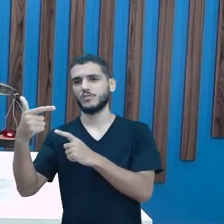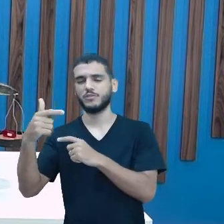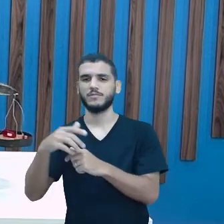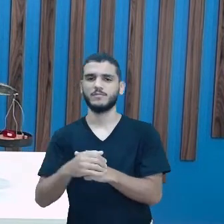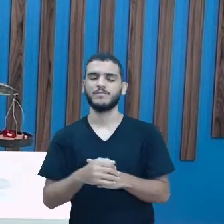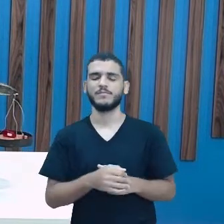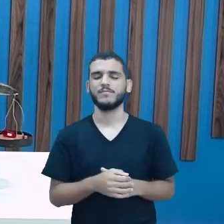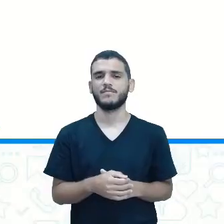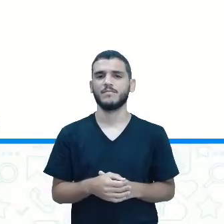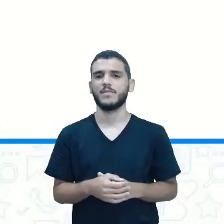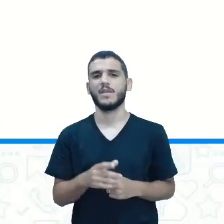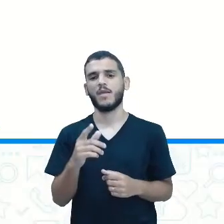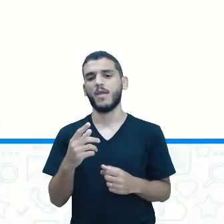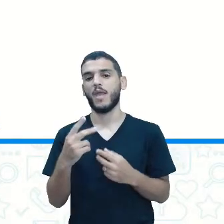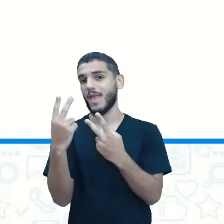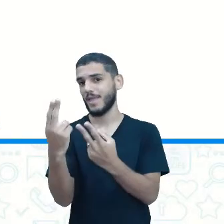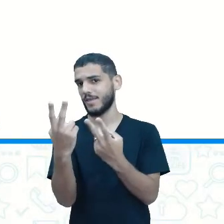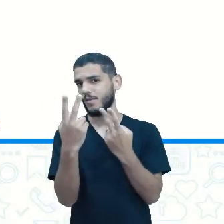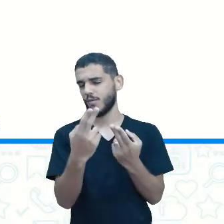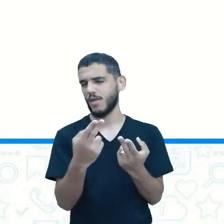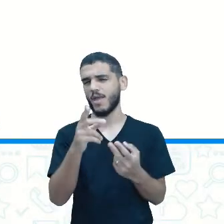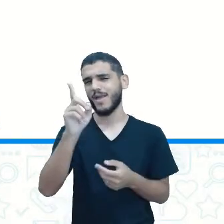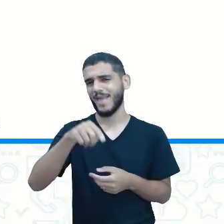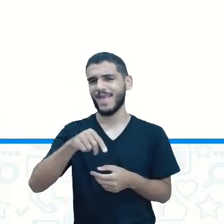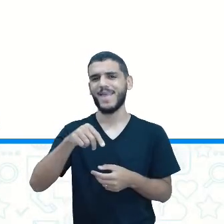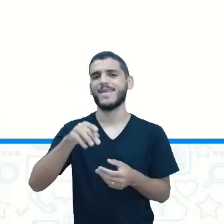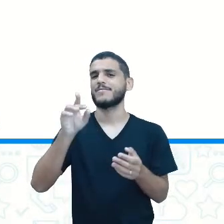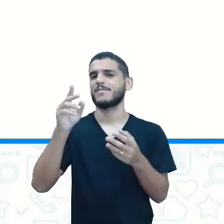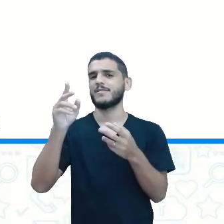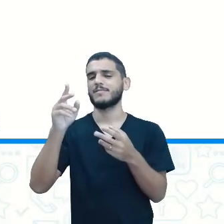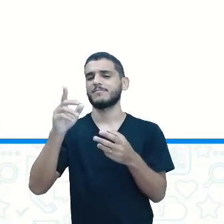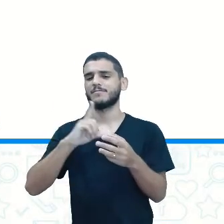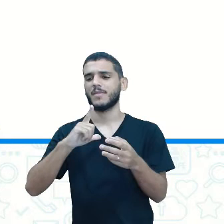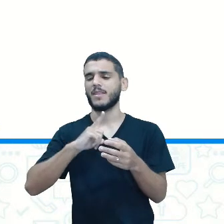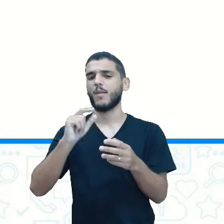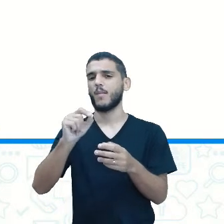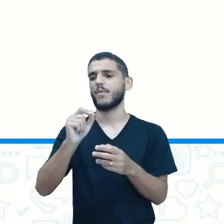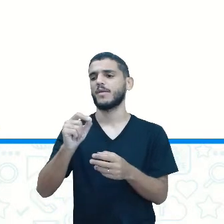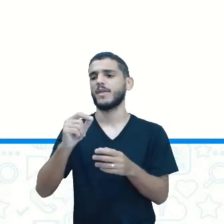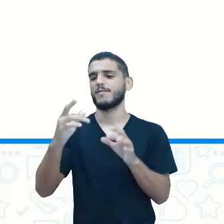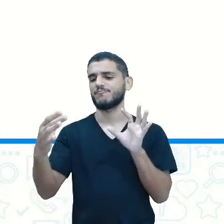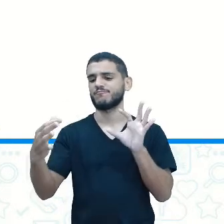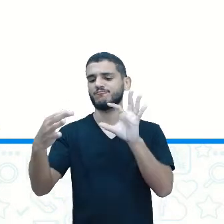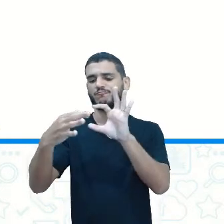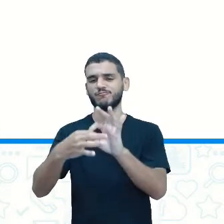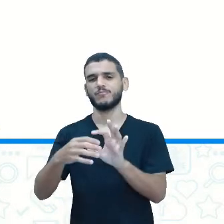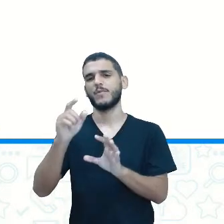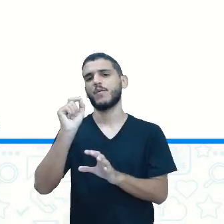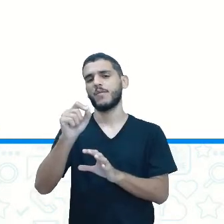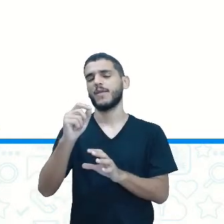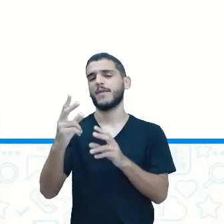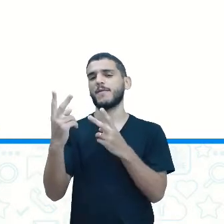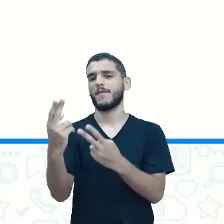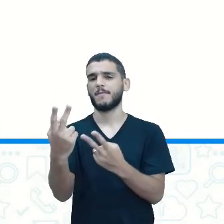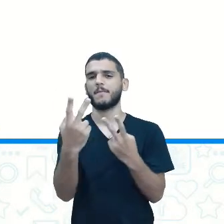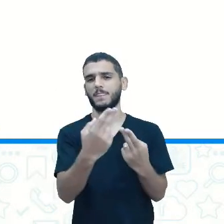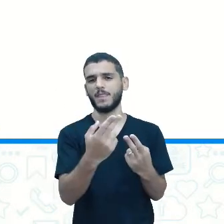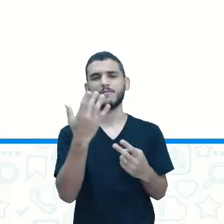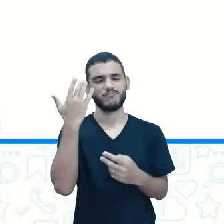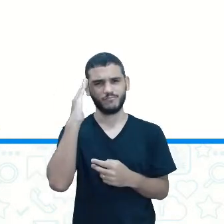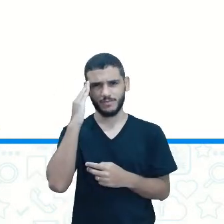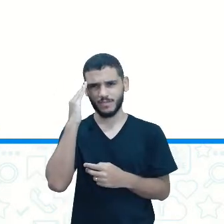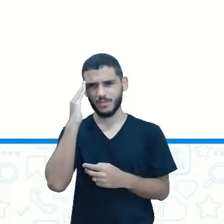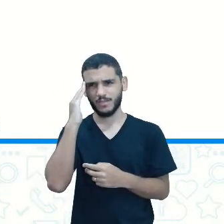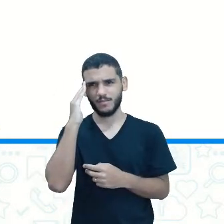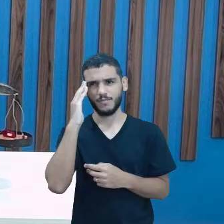de igual está exatamente representando essa relação de igualdade. Estão entendendo?